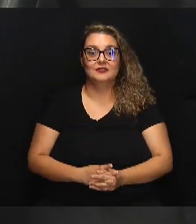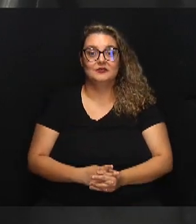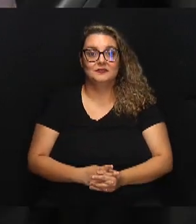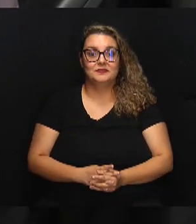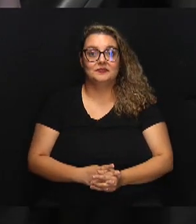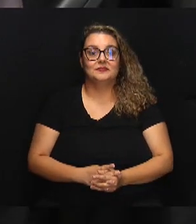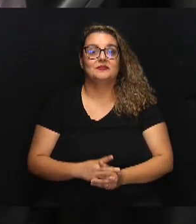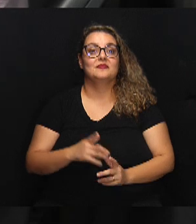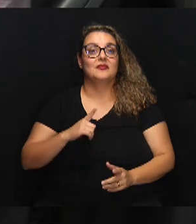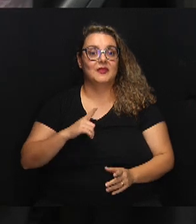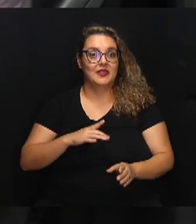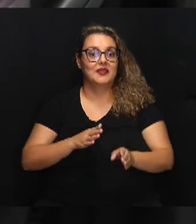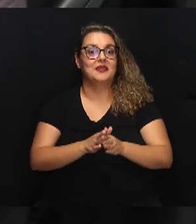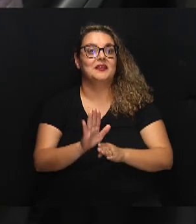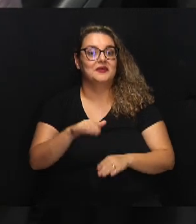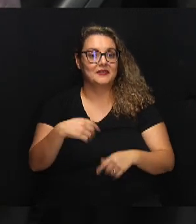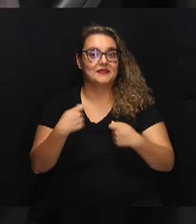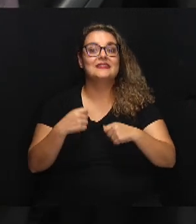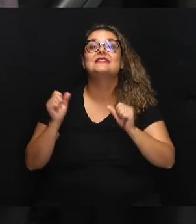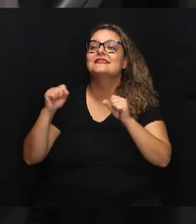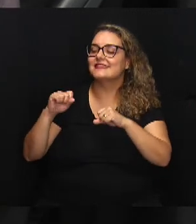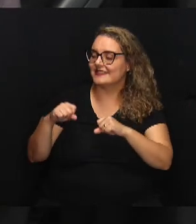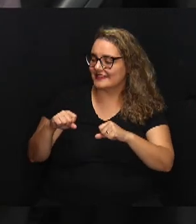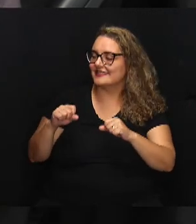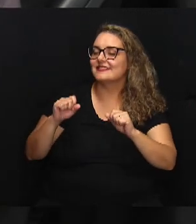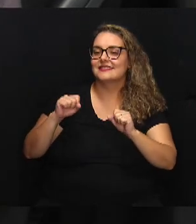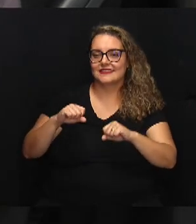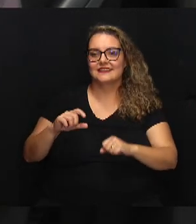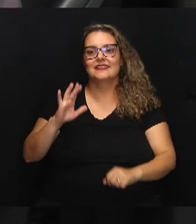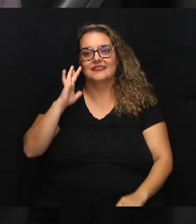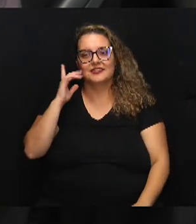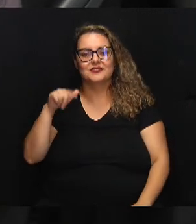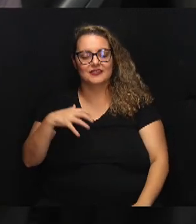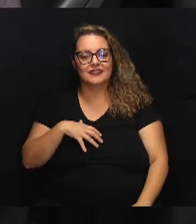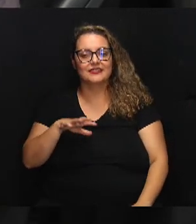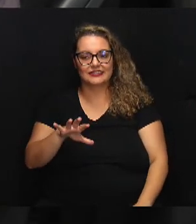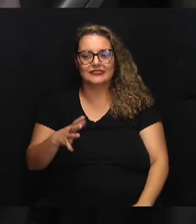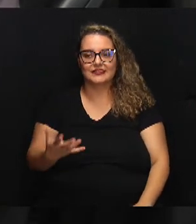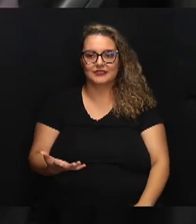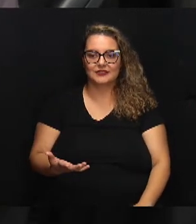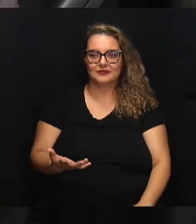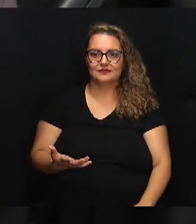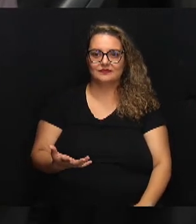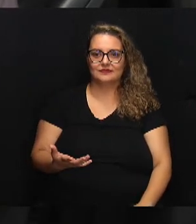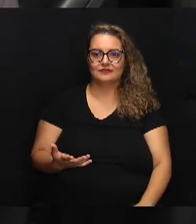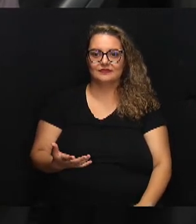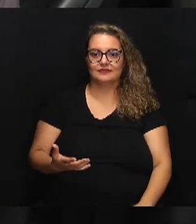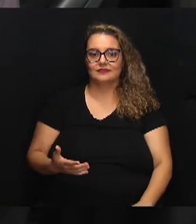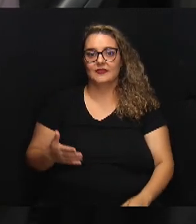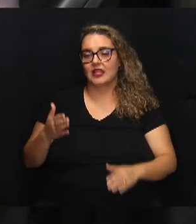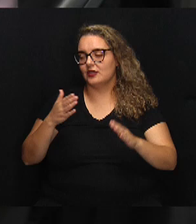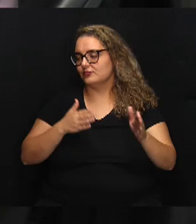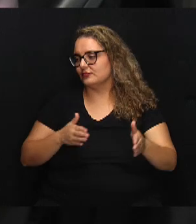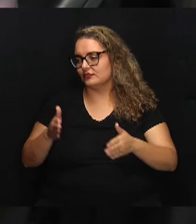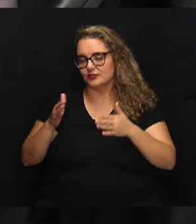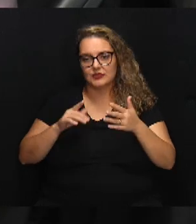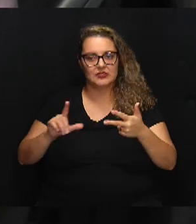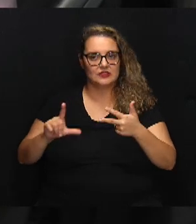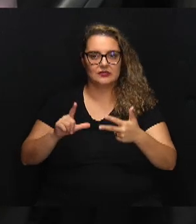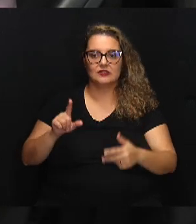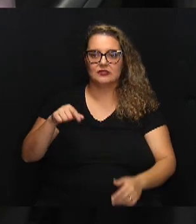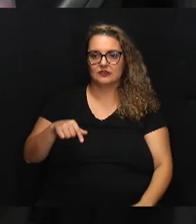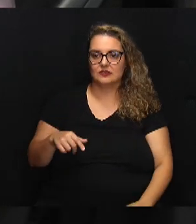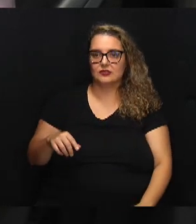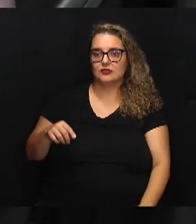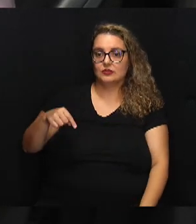se aconselhar quando Sim, precisar também, né? Isso, exatamente. Eu acho que é isso. Tem uma baita produção legislativa, a questão do